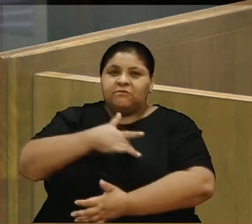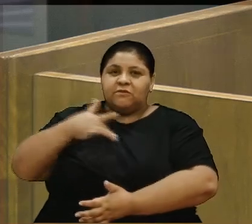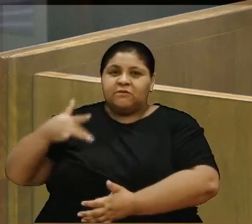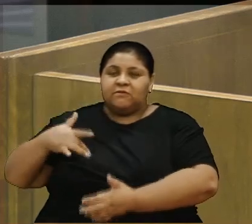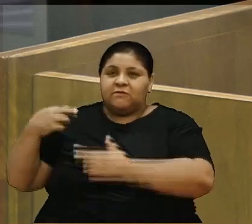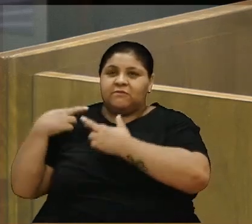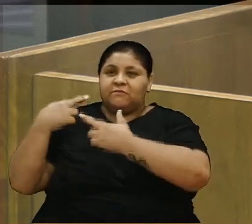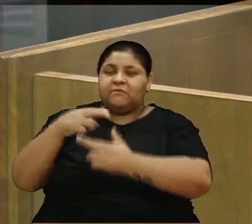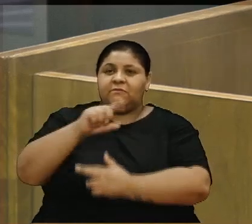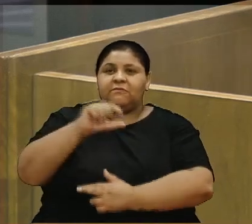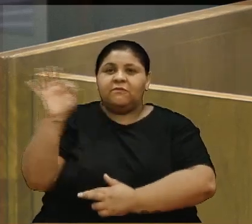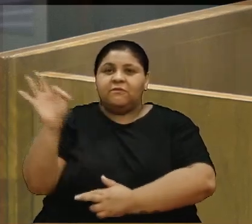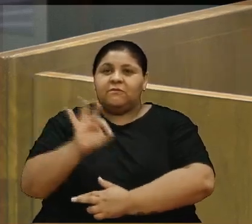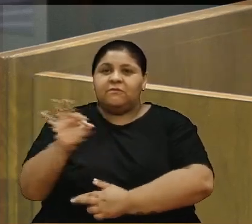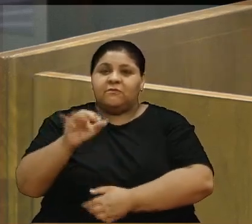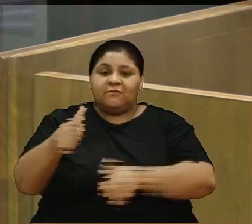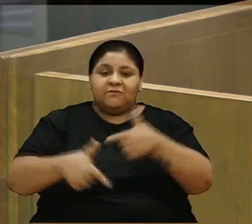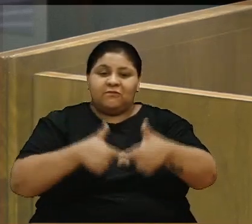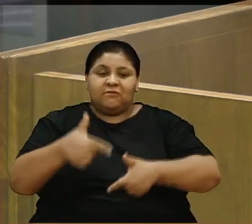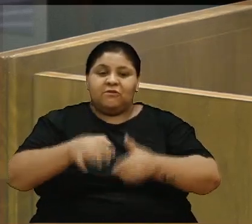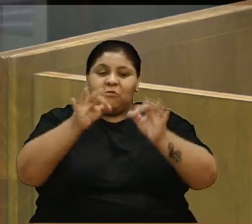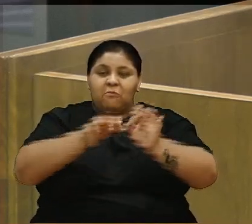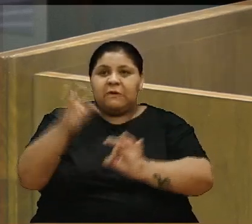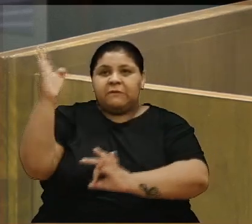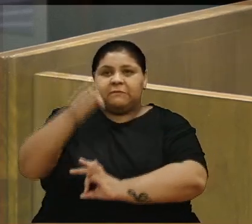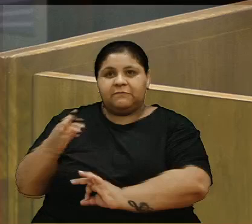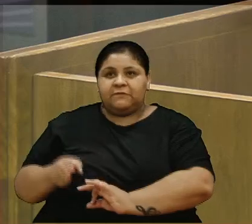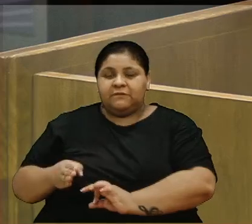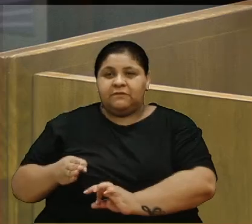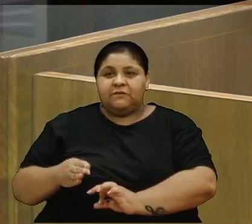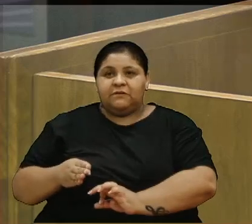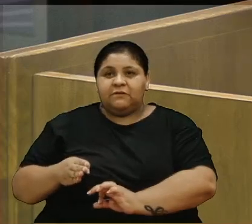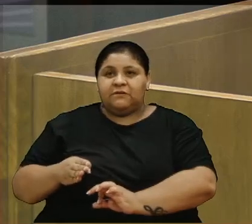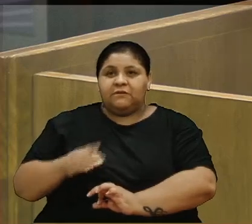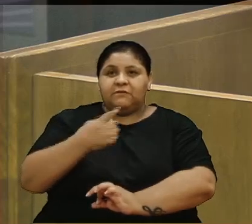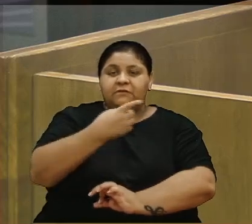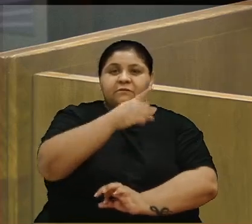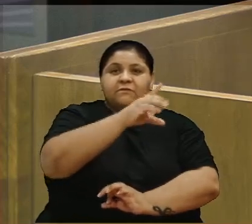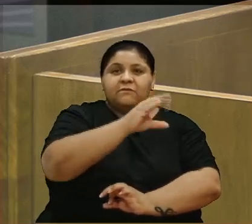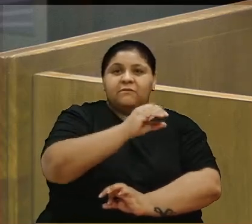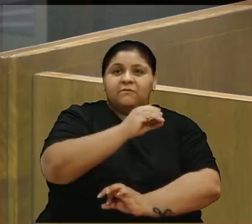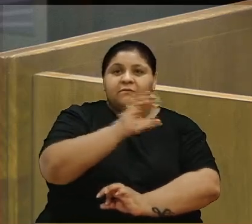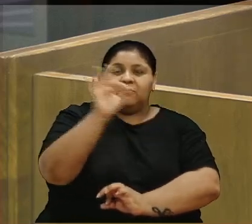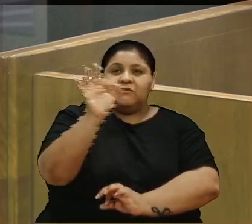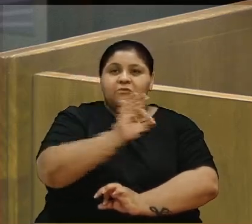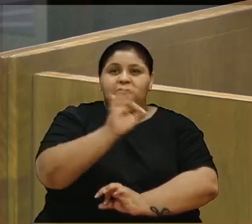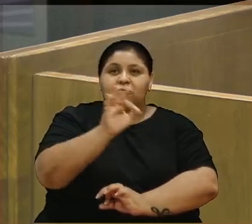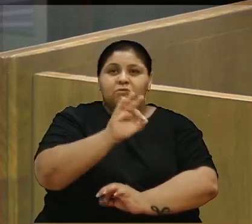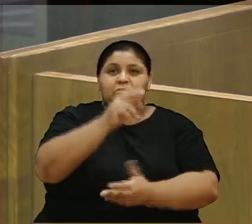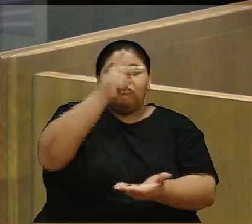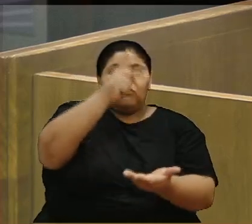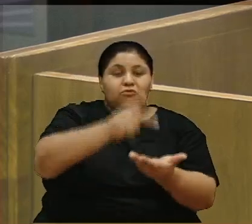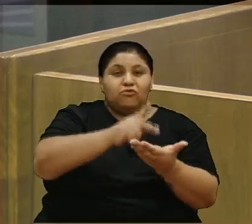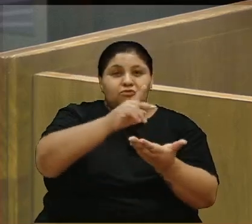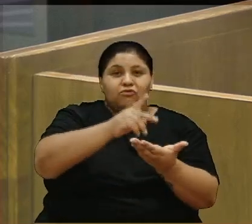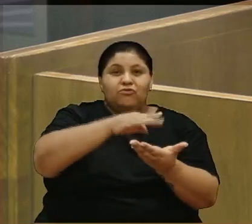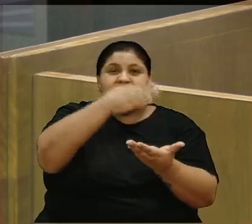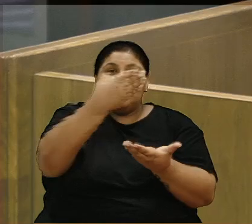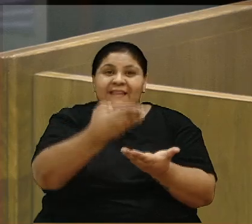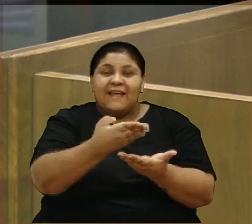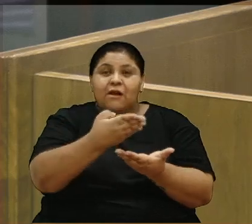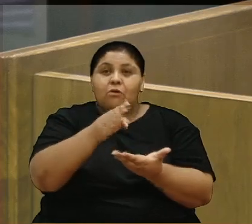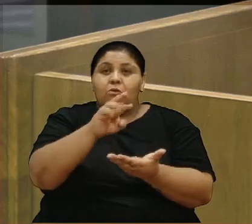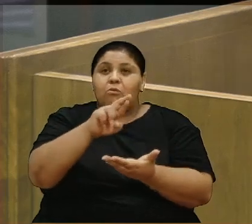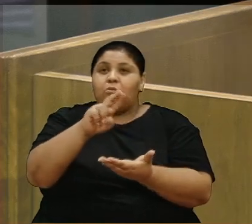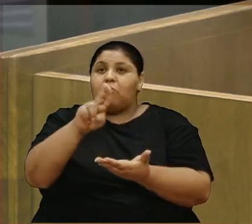por 10% do emprego qualificado no Brasil e por cerca de 10% do produto interno bruto, do PIB. A capacidade